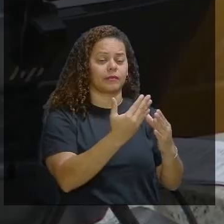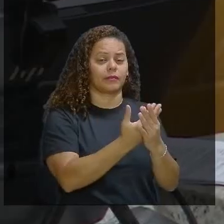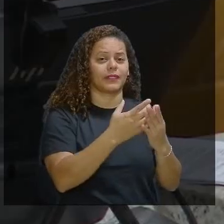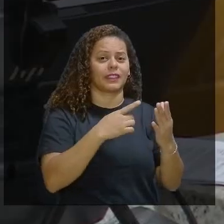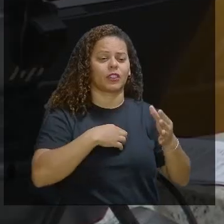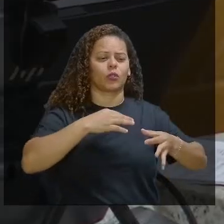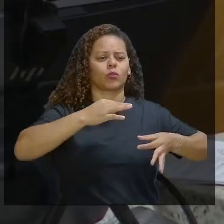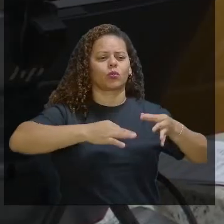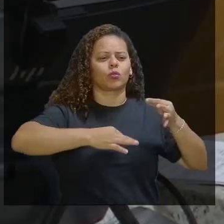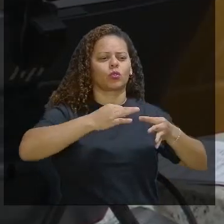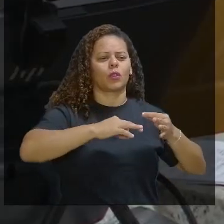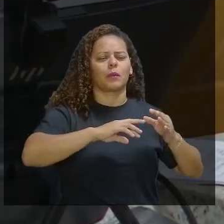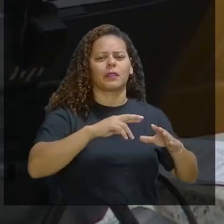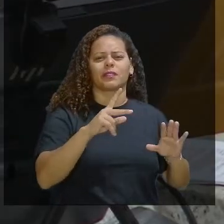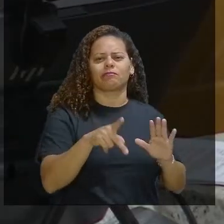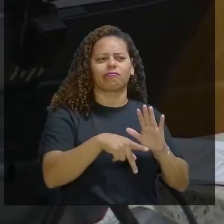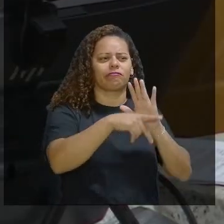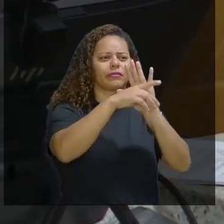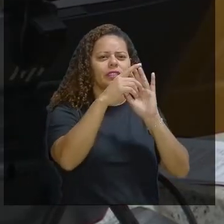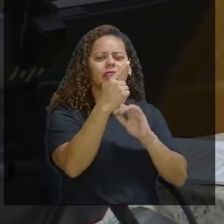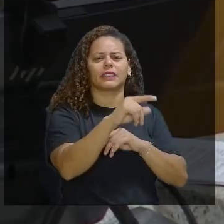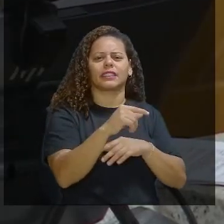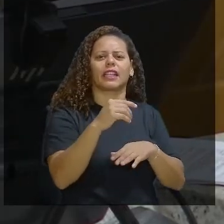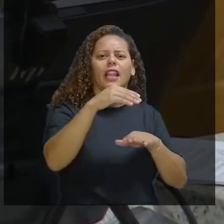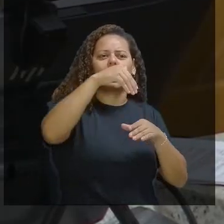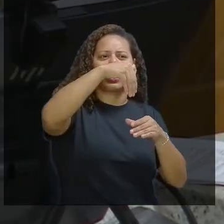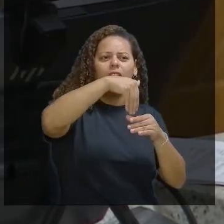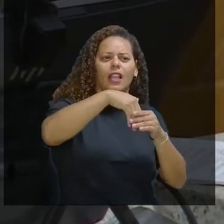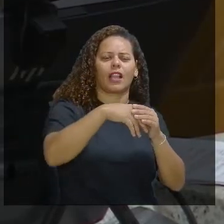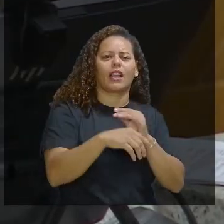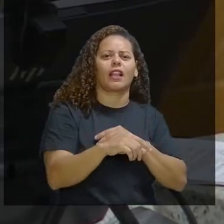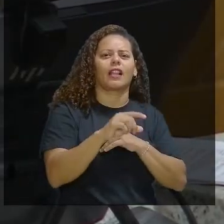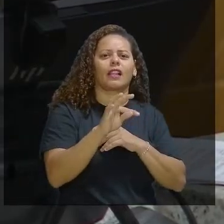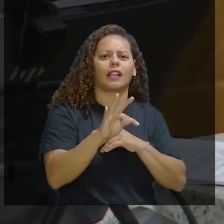dos ilícitos cíveis eleitorais de que trata a resolução TSE